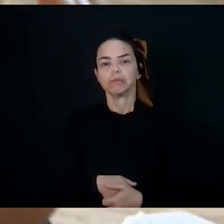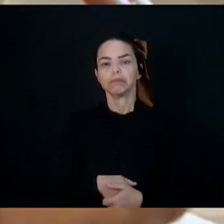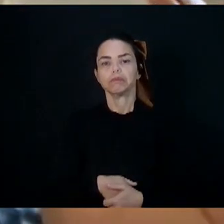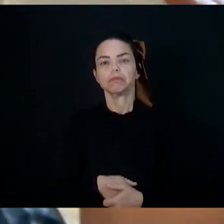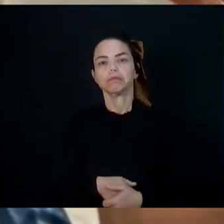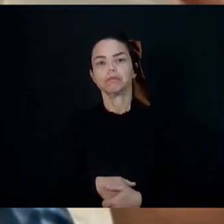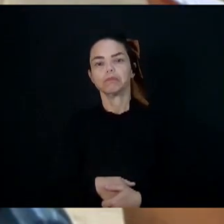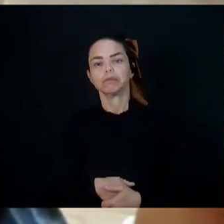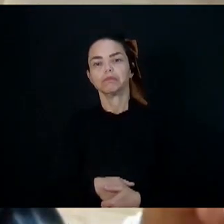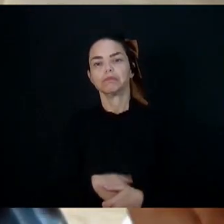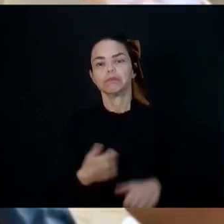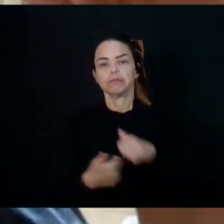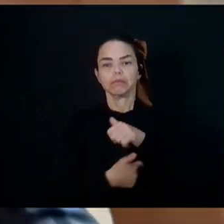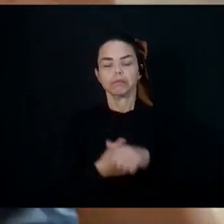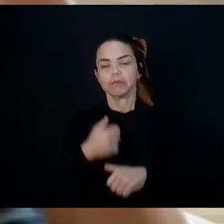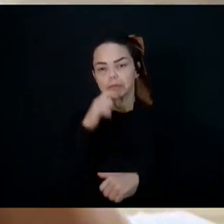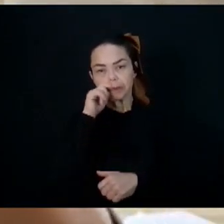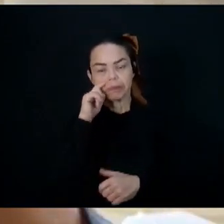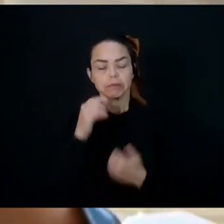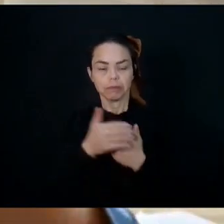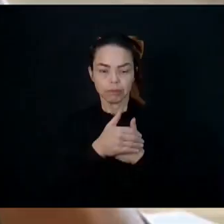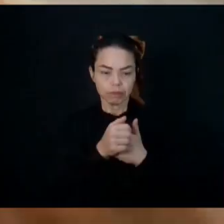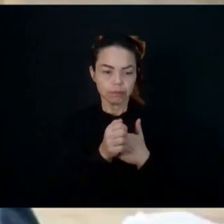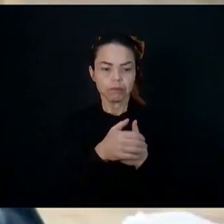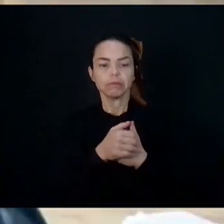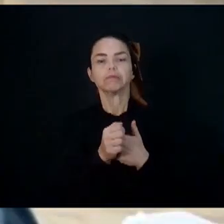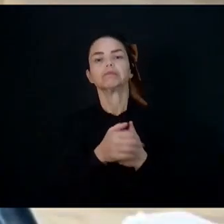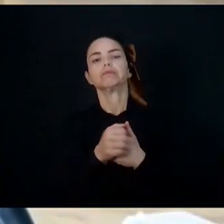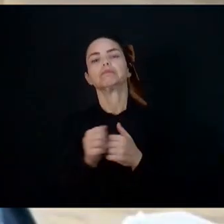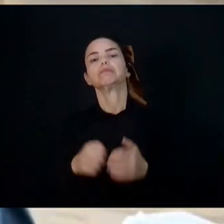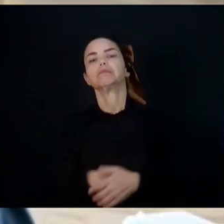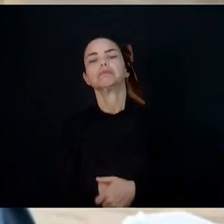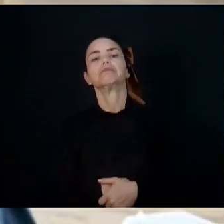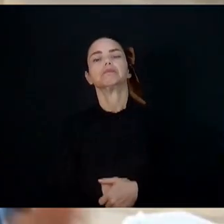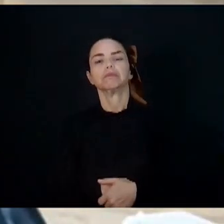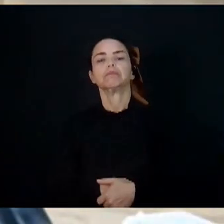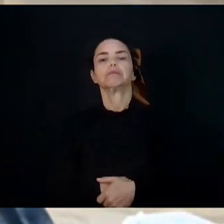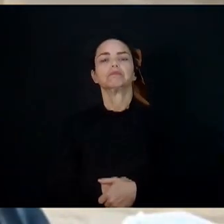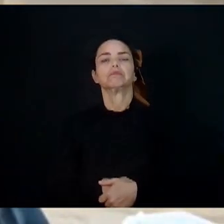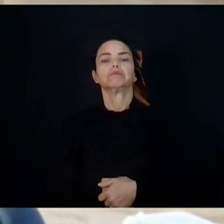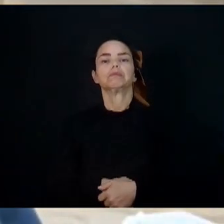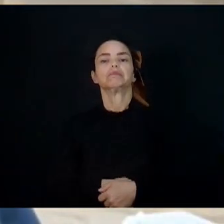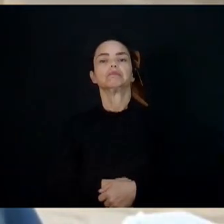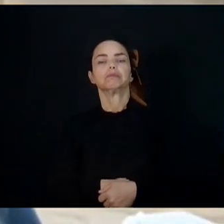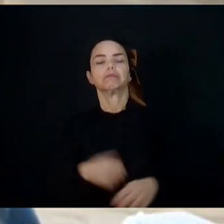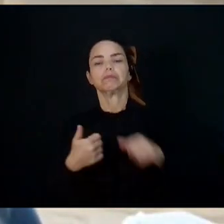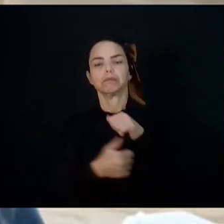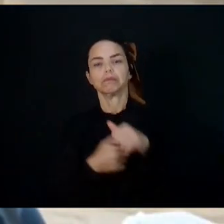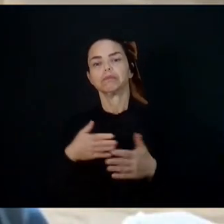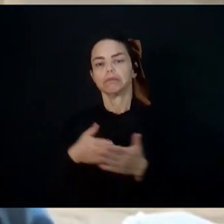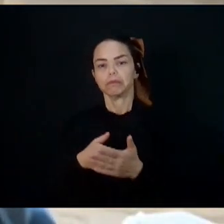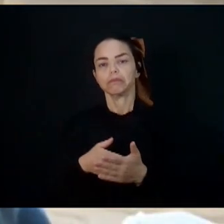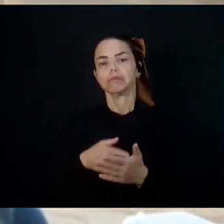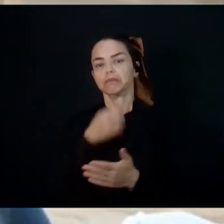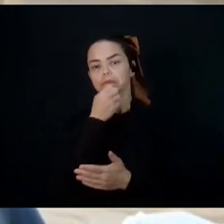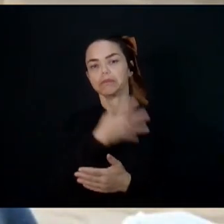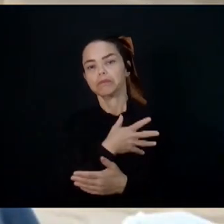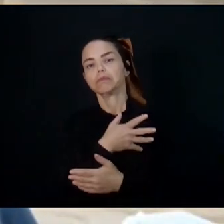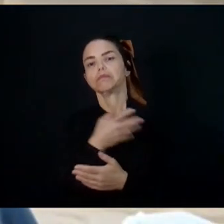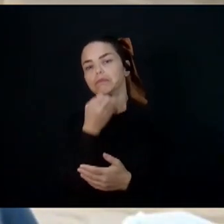caminho entre o acolhimento e o colocar o limite, que é a arte